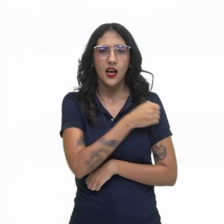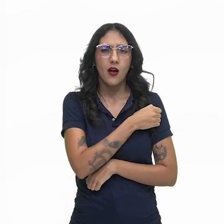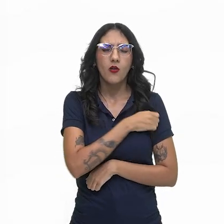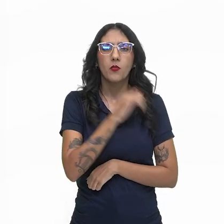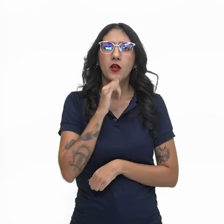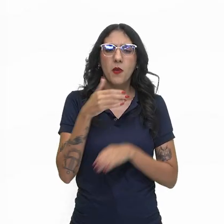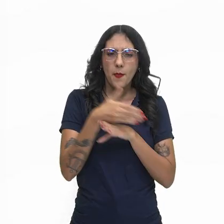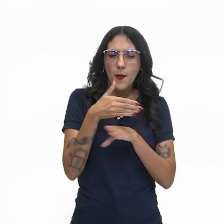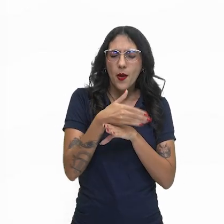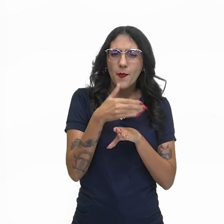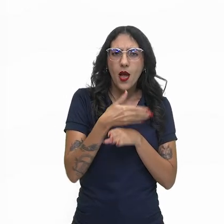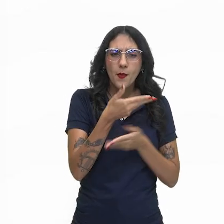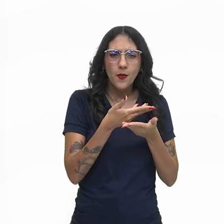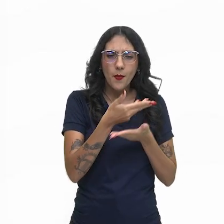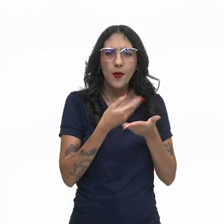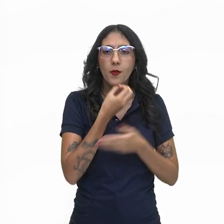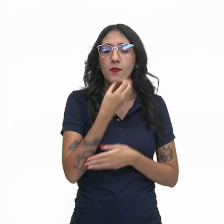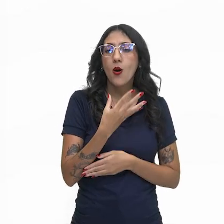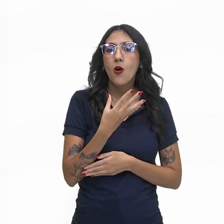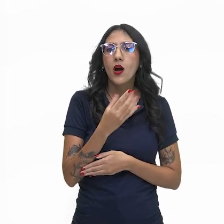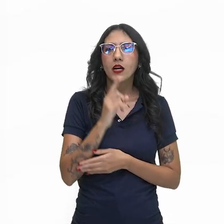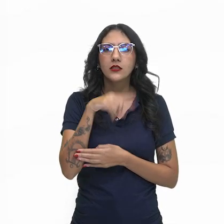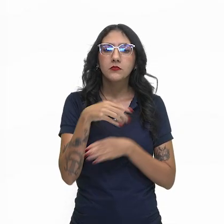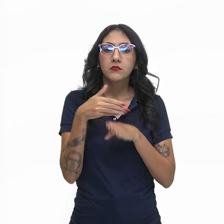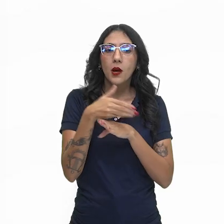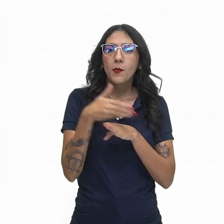participa, vamos supor que ele apareceu lá